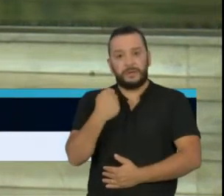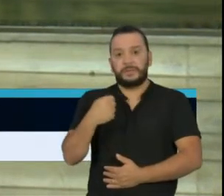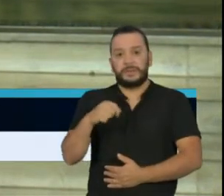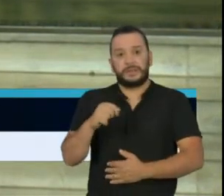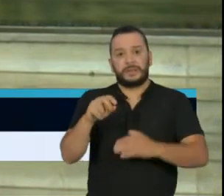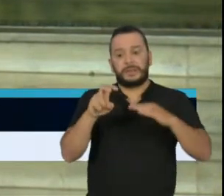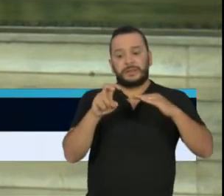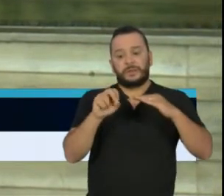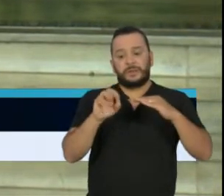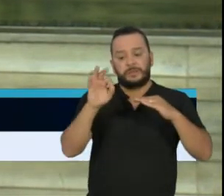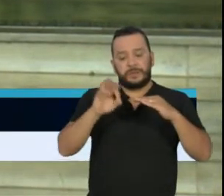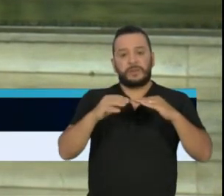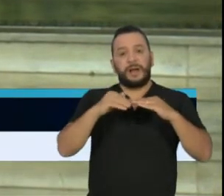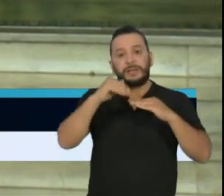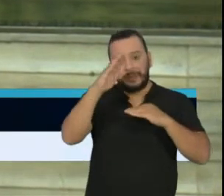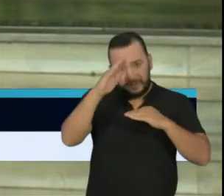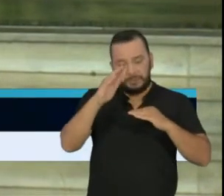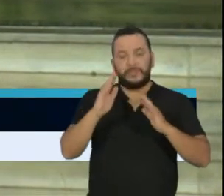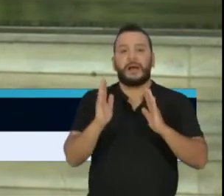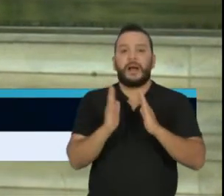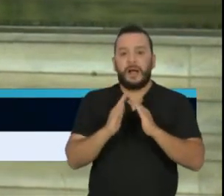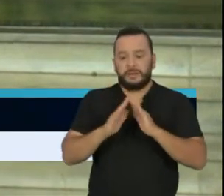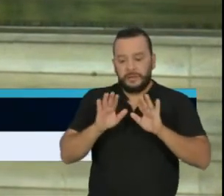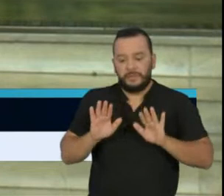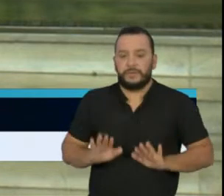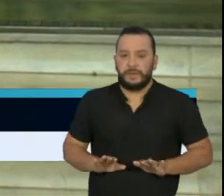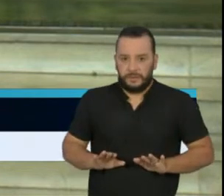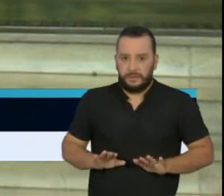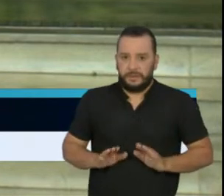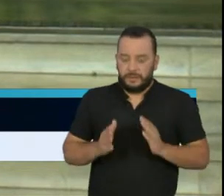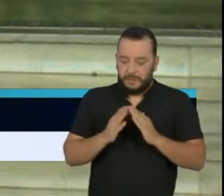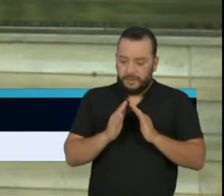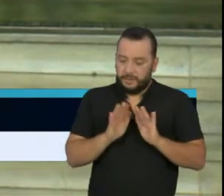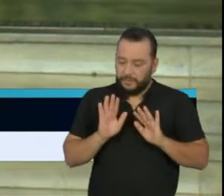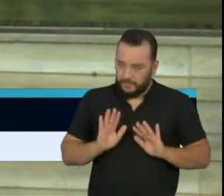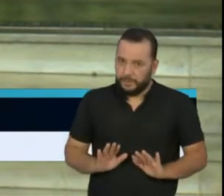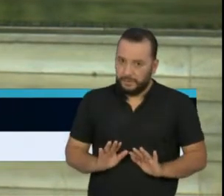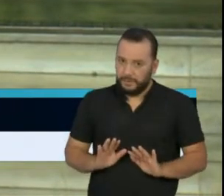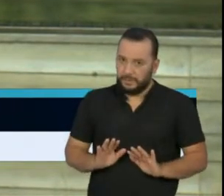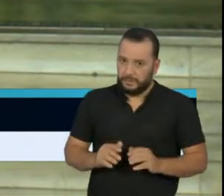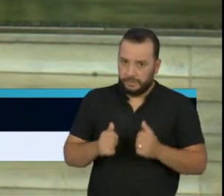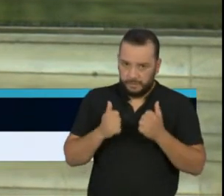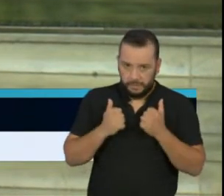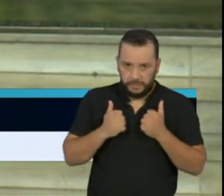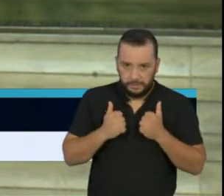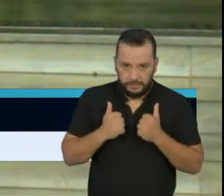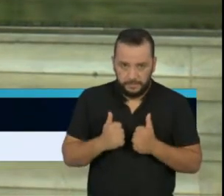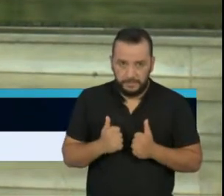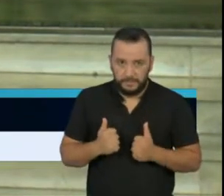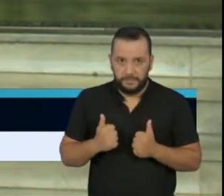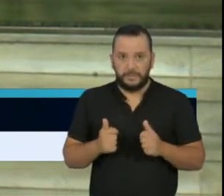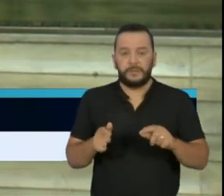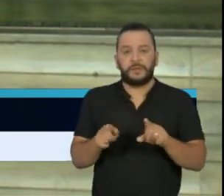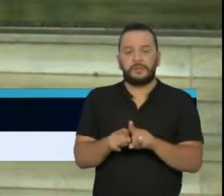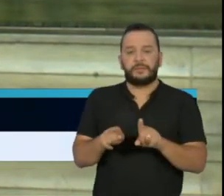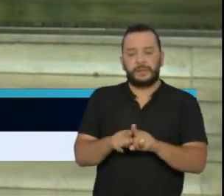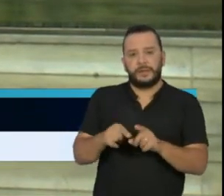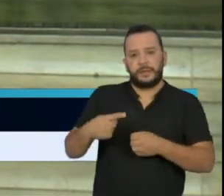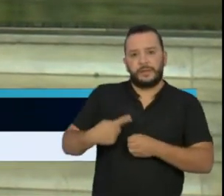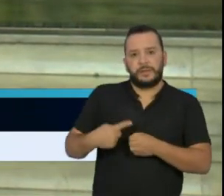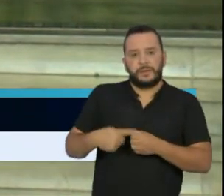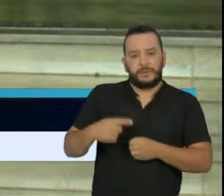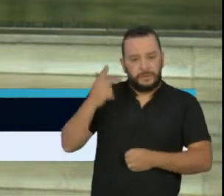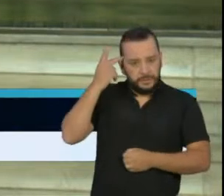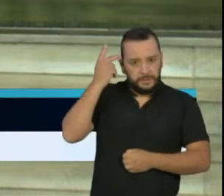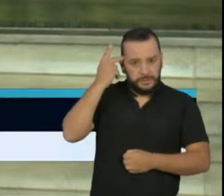a sua colaboração, a sua contribuição ficando em casa. E quero destacar aqui as cidades do interior do estado de